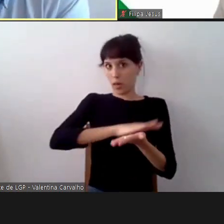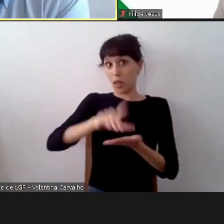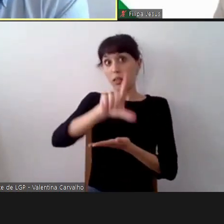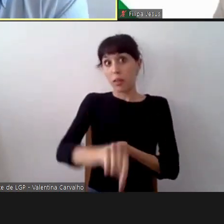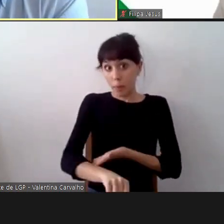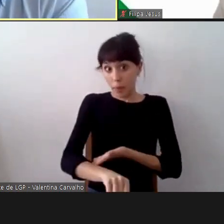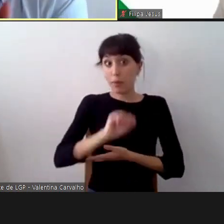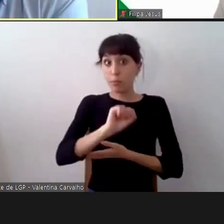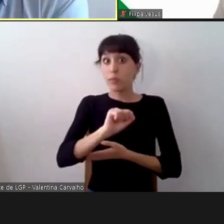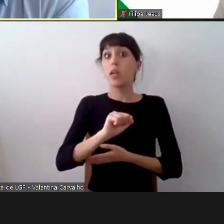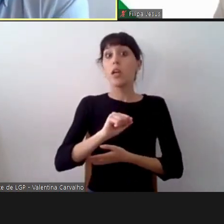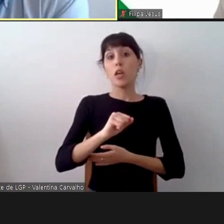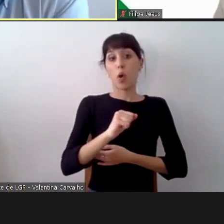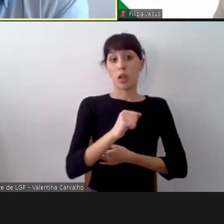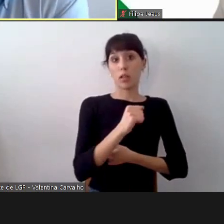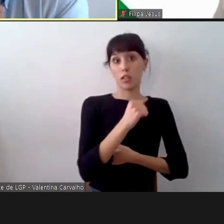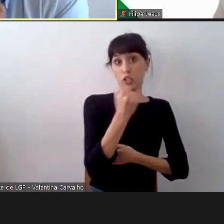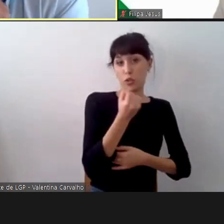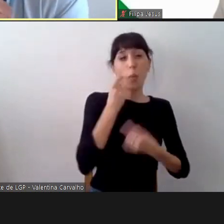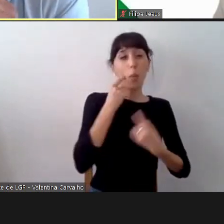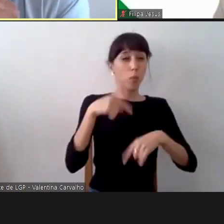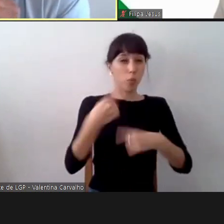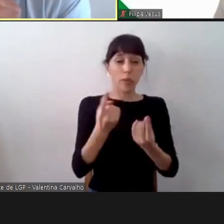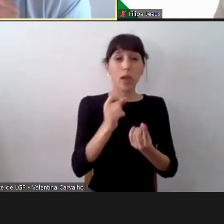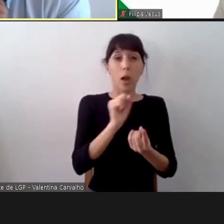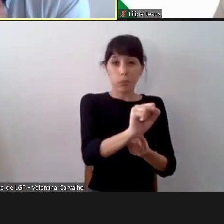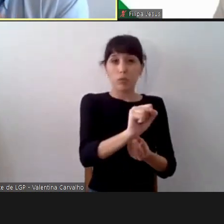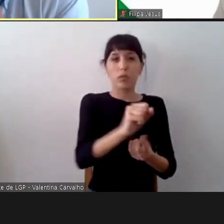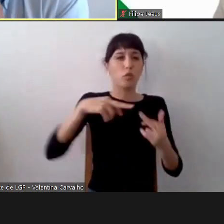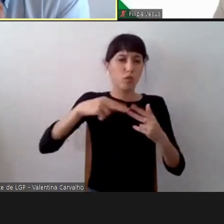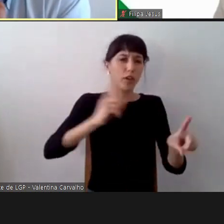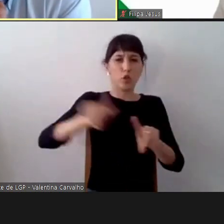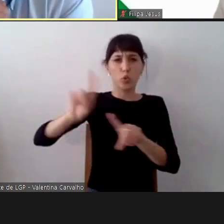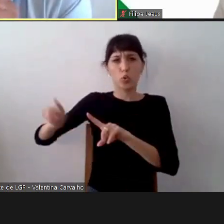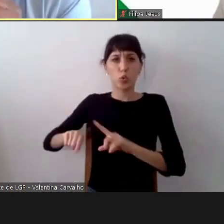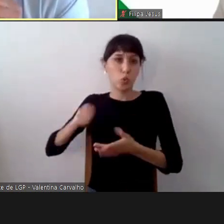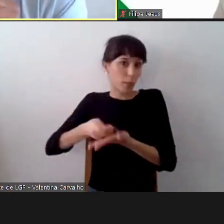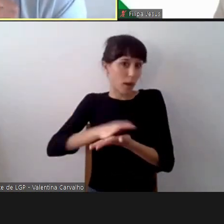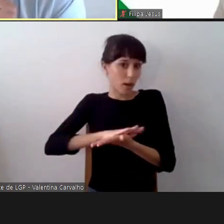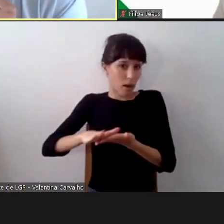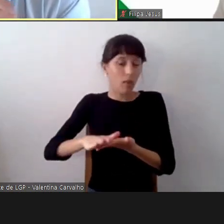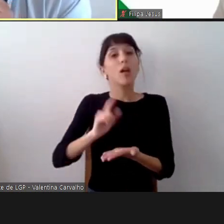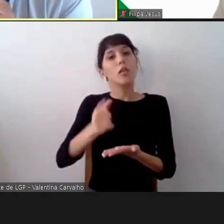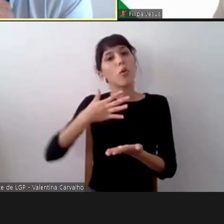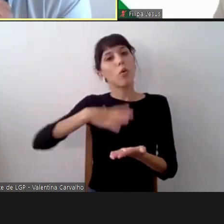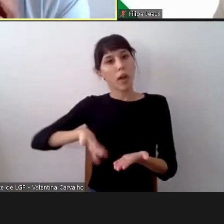públicas. Portanto, é uma oportunidade que nós queríamos e queremos agarrar. O universo de